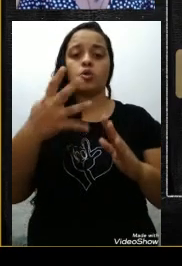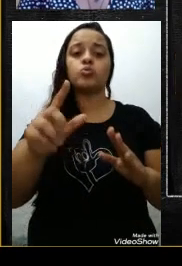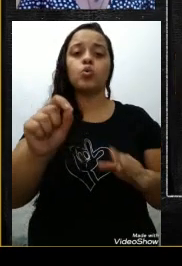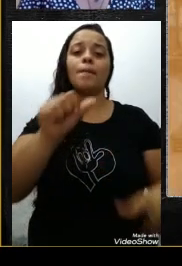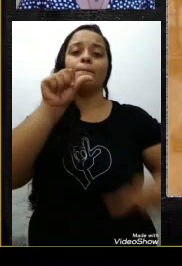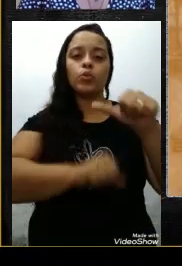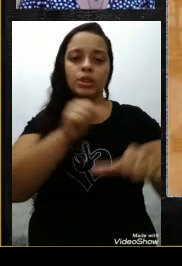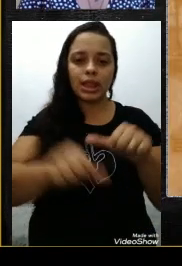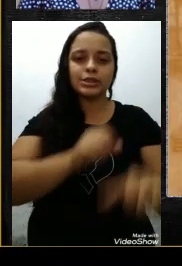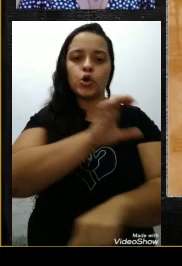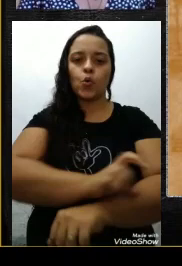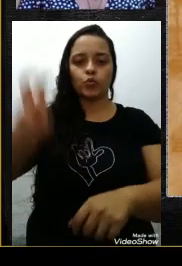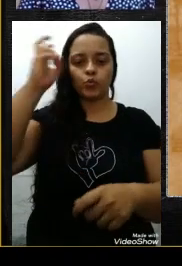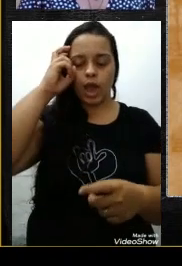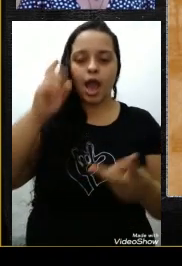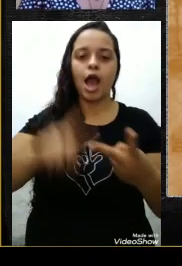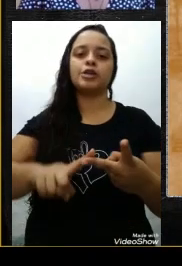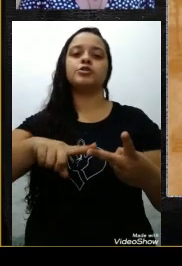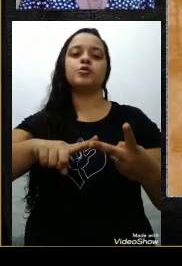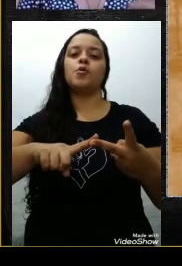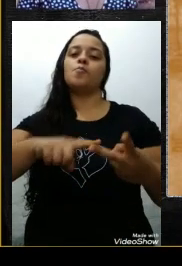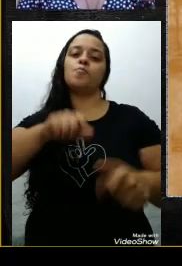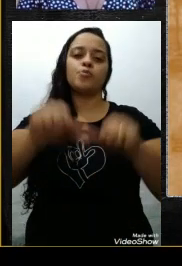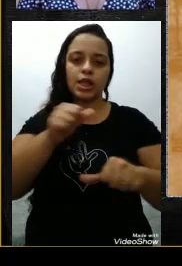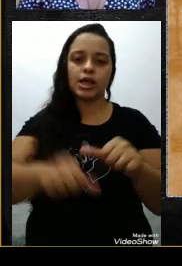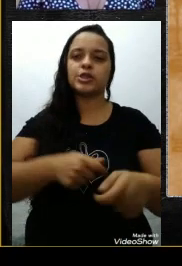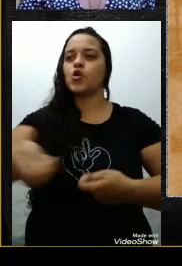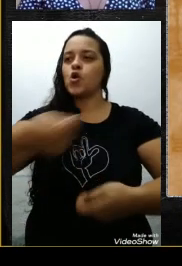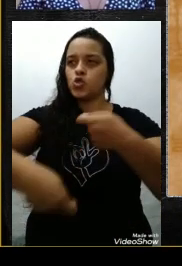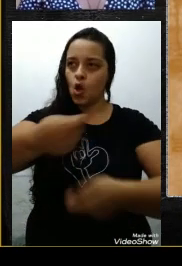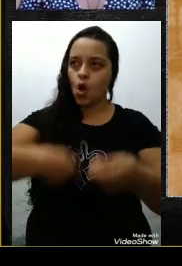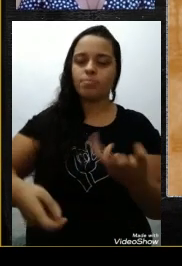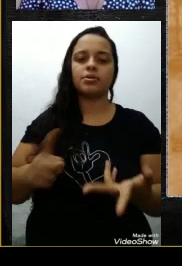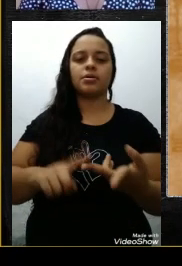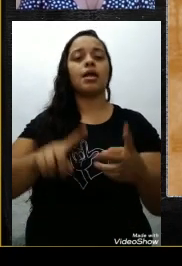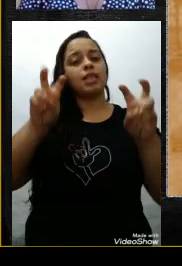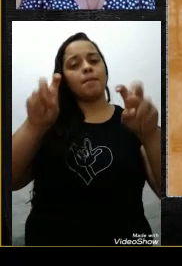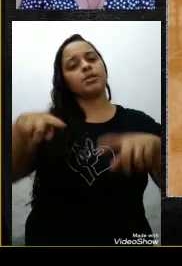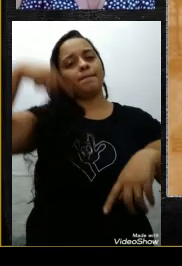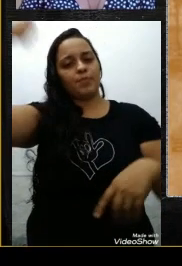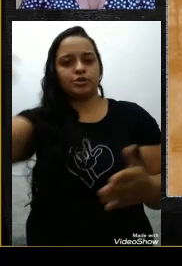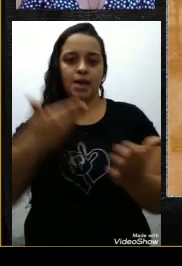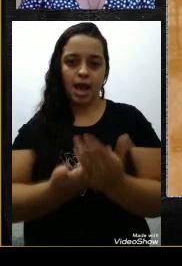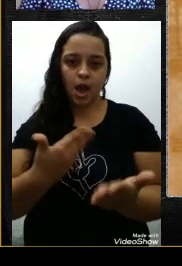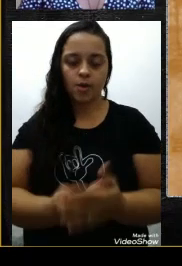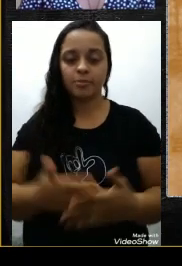são mudanças culturais, mudanças econômicas, que serão tema de uma próxima